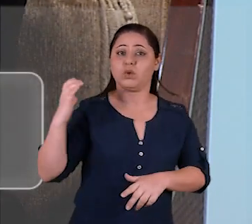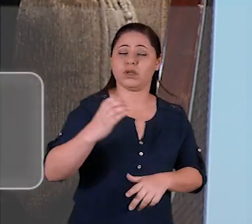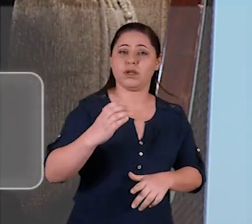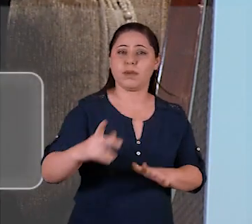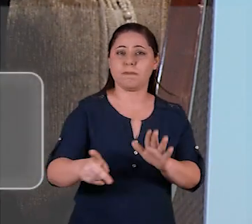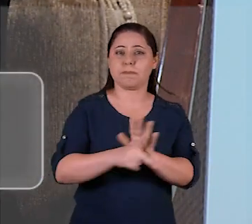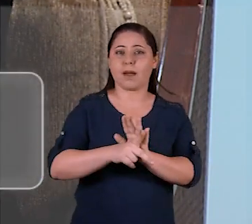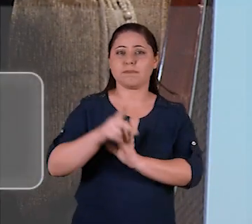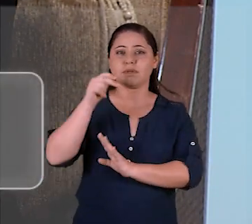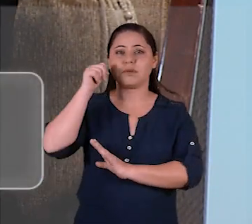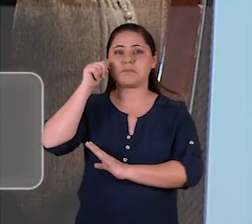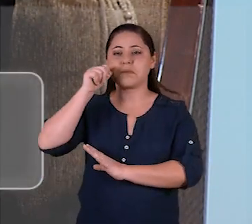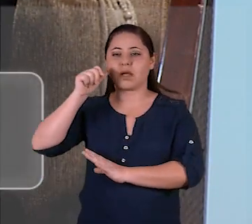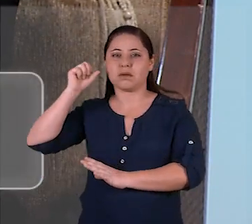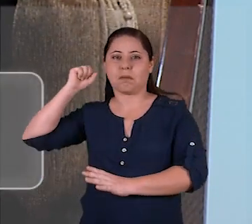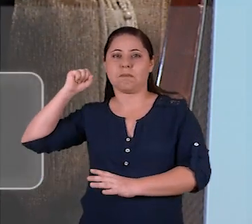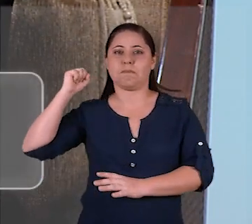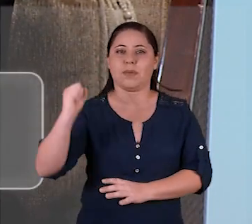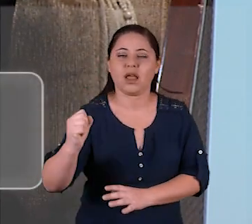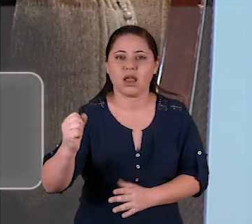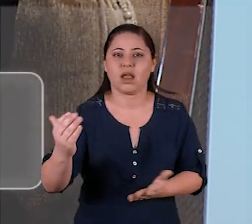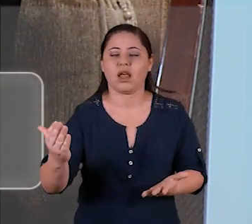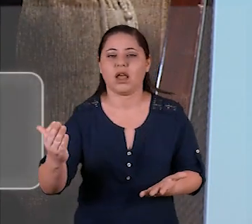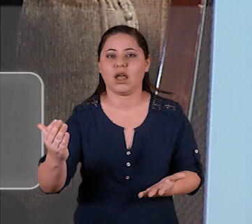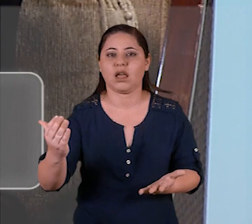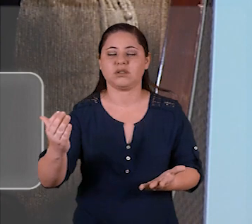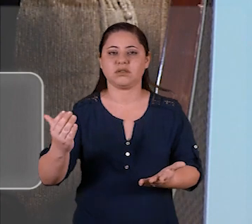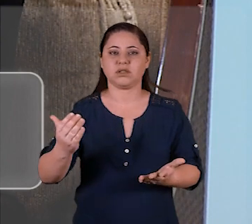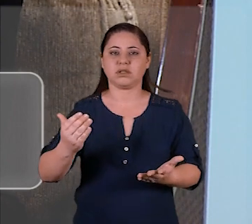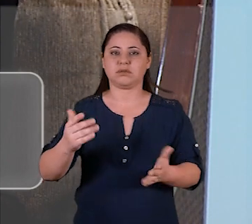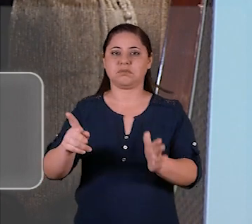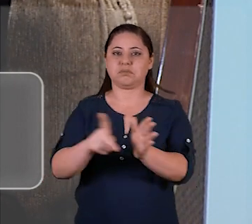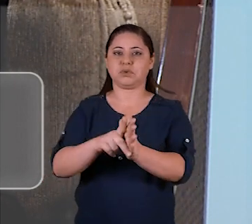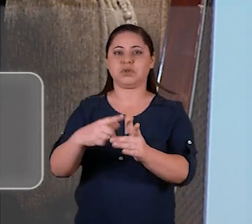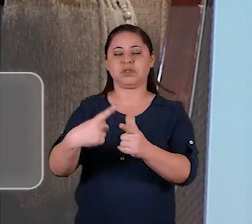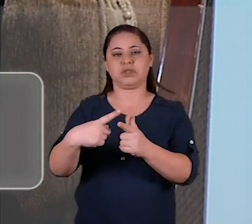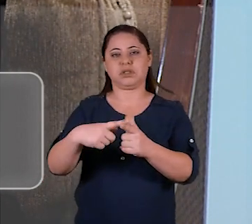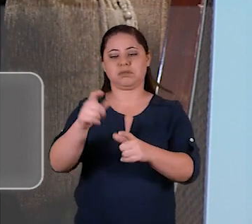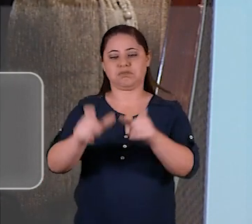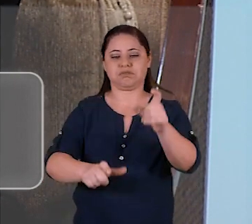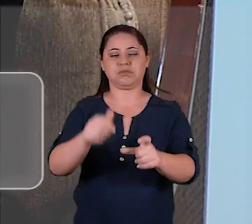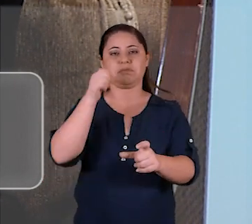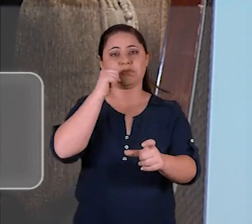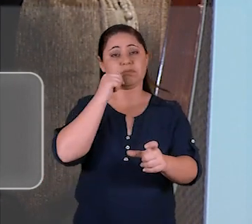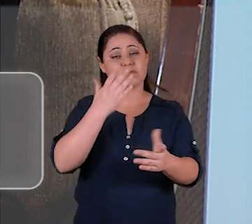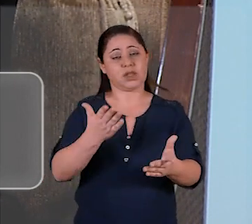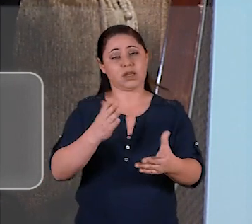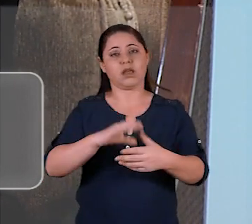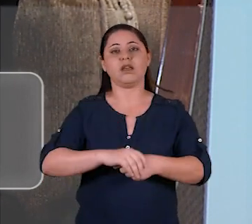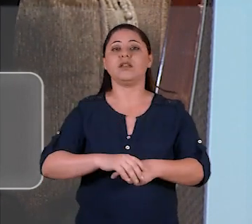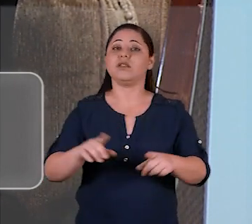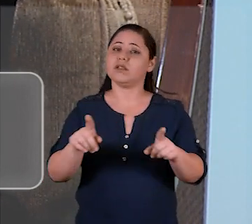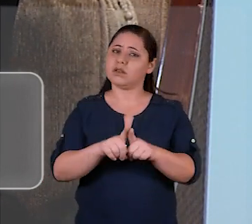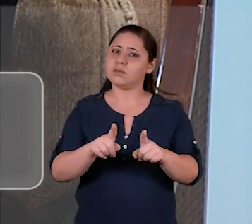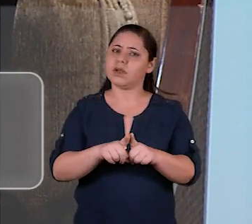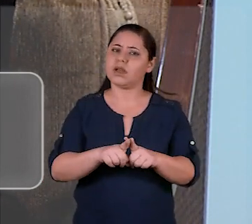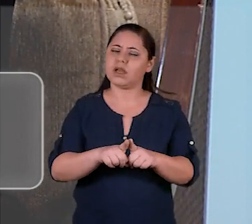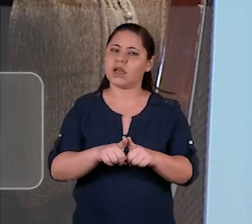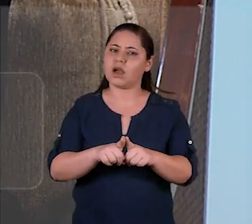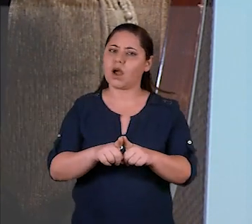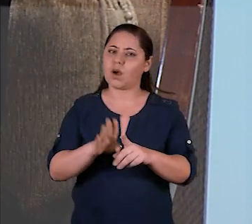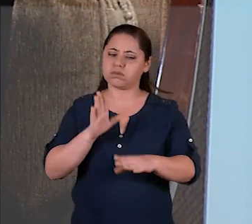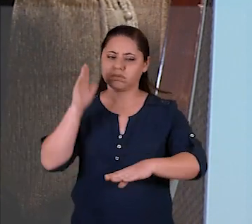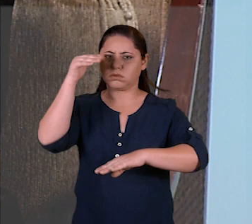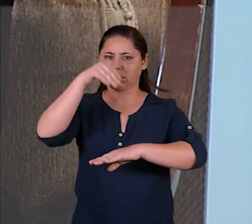de feminicídio, né? Então, a gente tem a atribuição de atuar como assistente de acusação nos casos que são levados ao plenário do